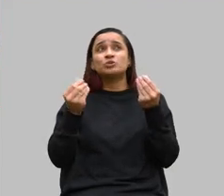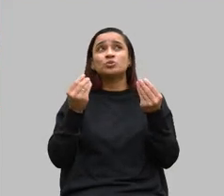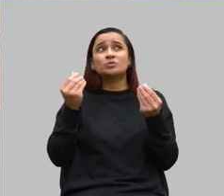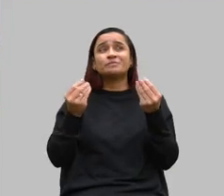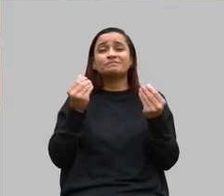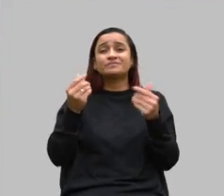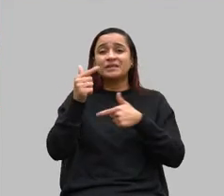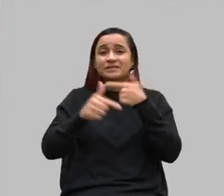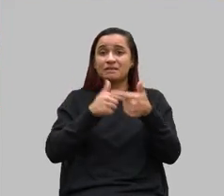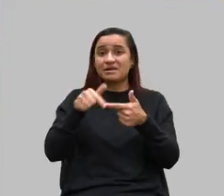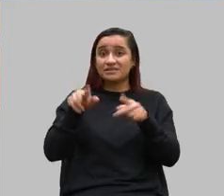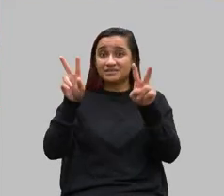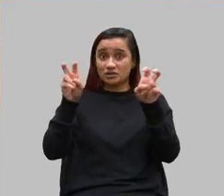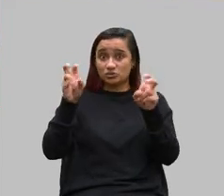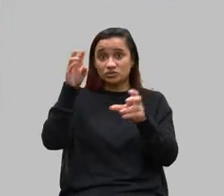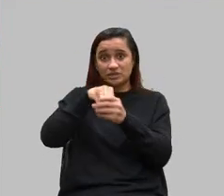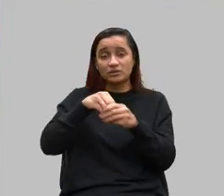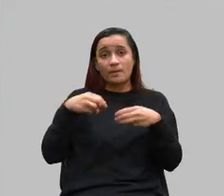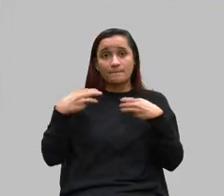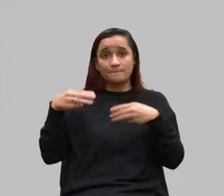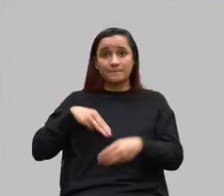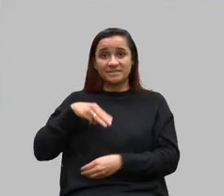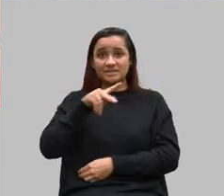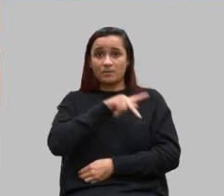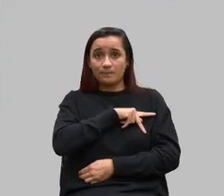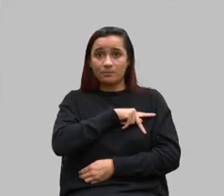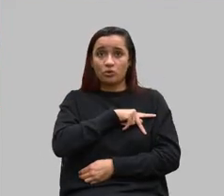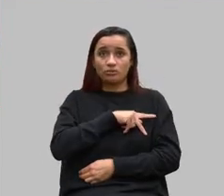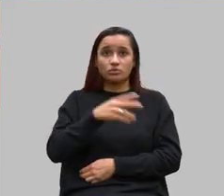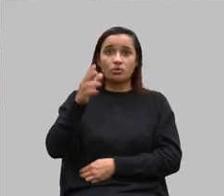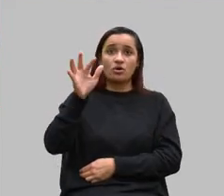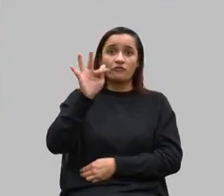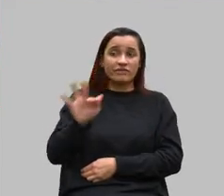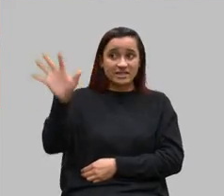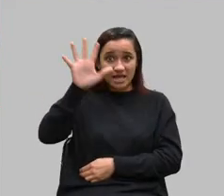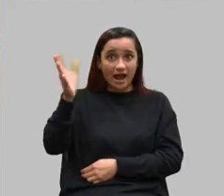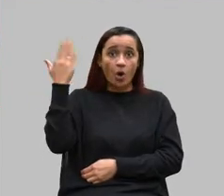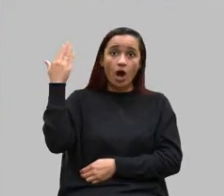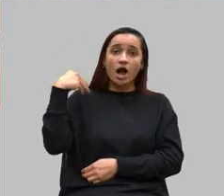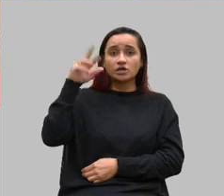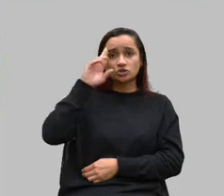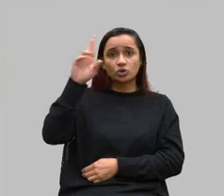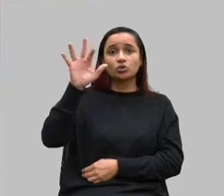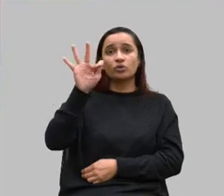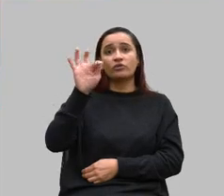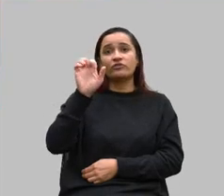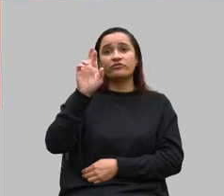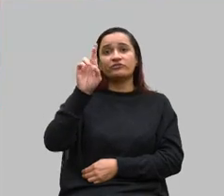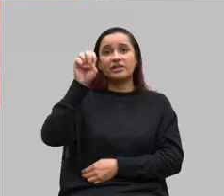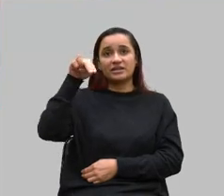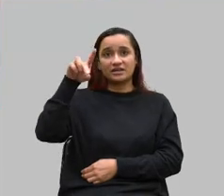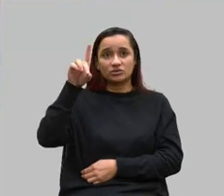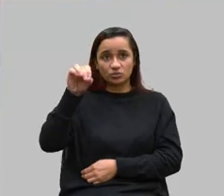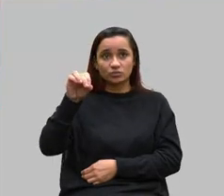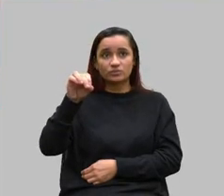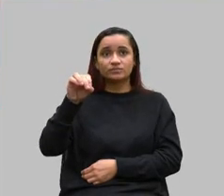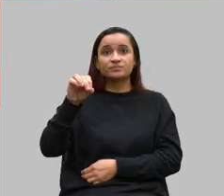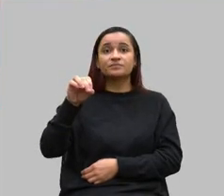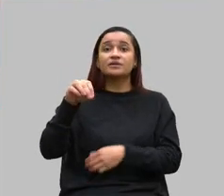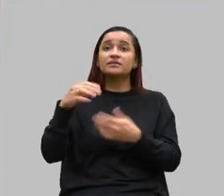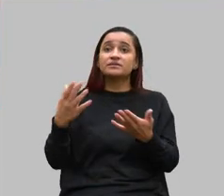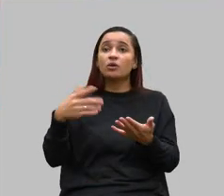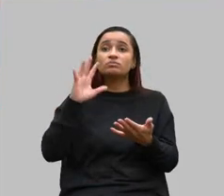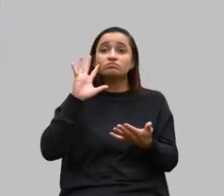esse assunto pelo Ministério Público Federal Dr Fernando na época né eu tive aqui algumas vezes com o senhor né E foi